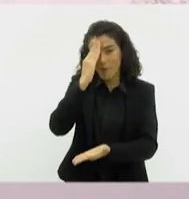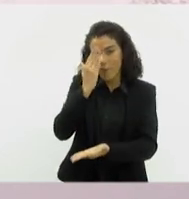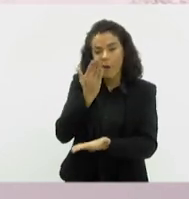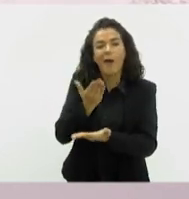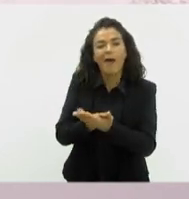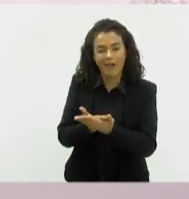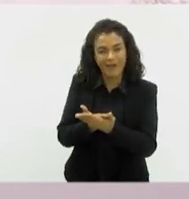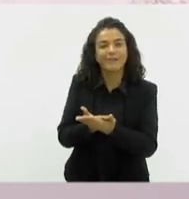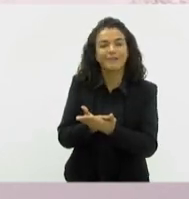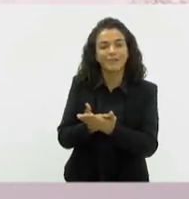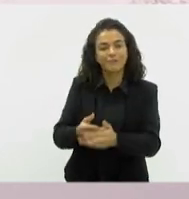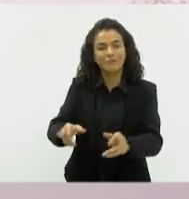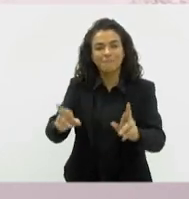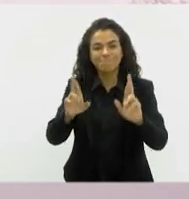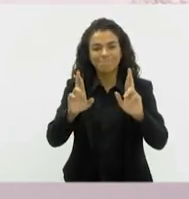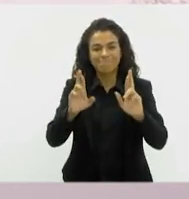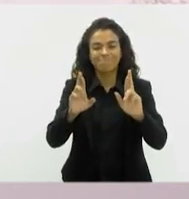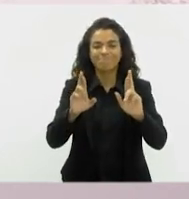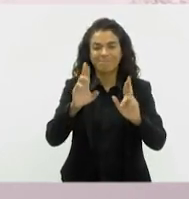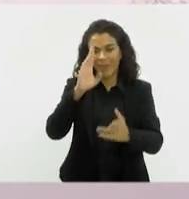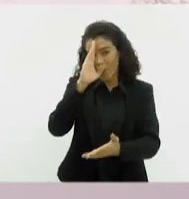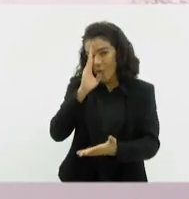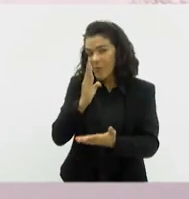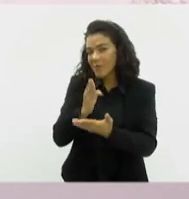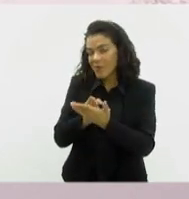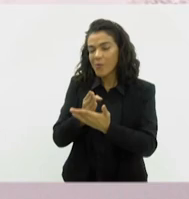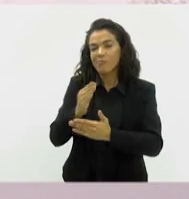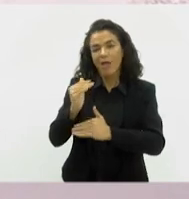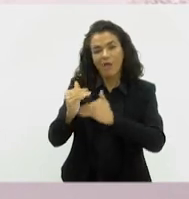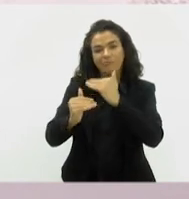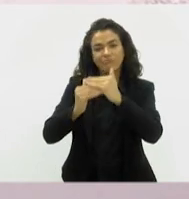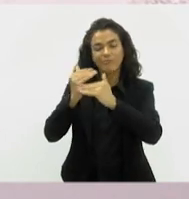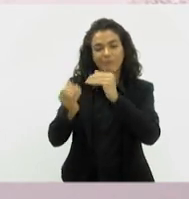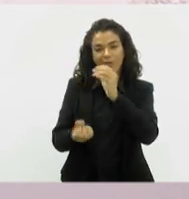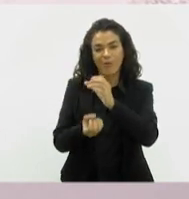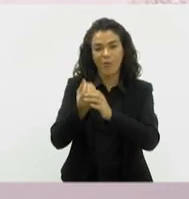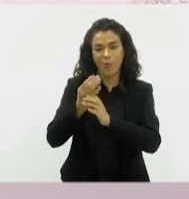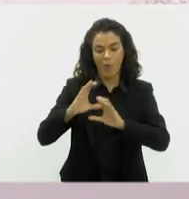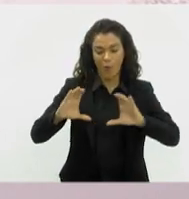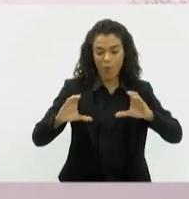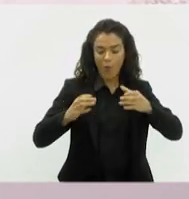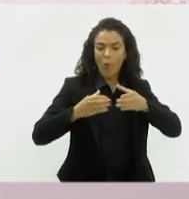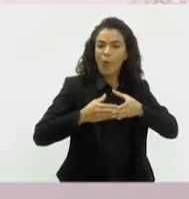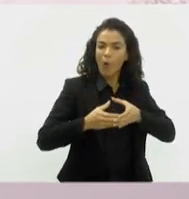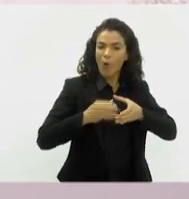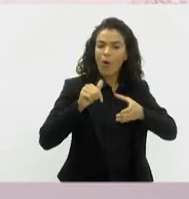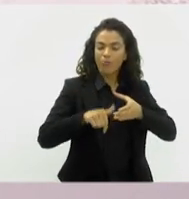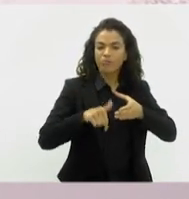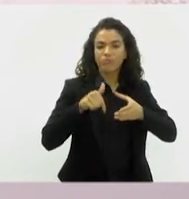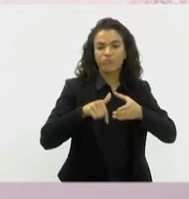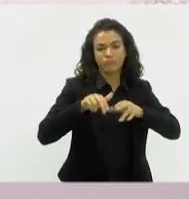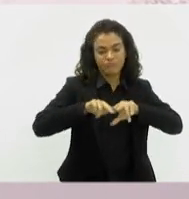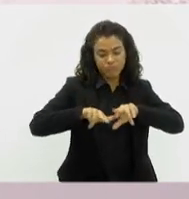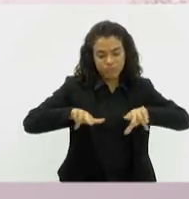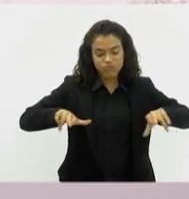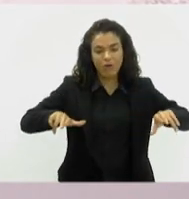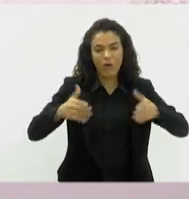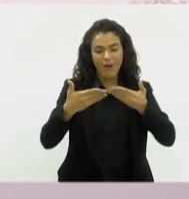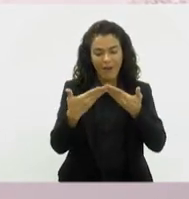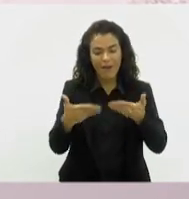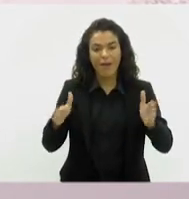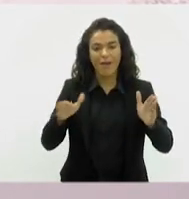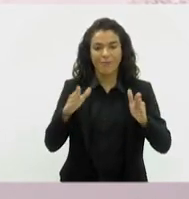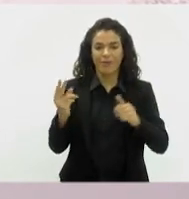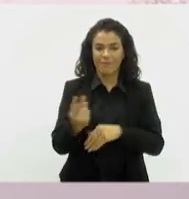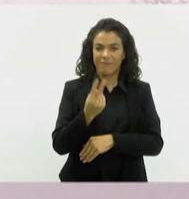e tenho expectativa, deputado Fred, da construção do mecanismo, um órgão plural, democrático, amplo, que